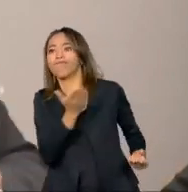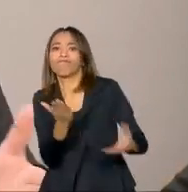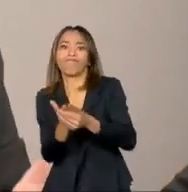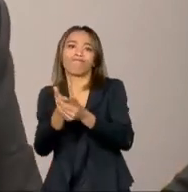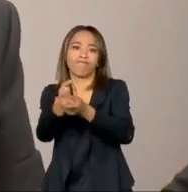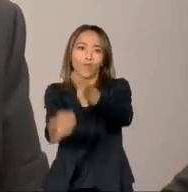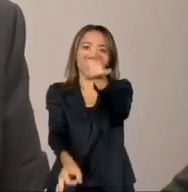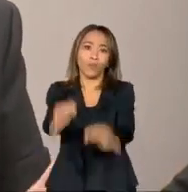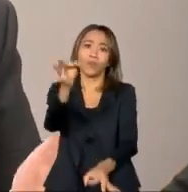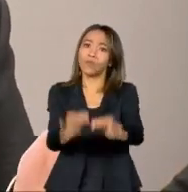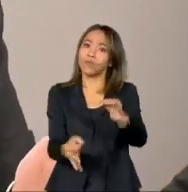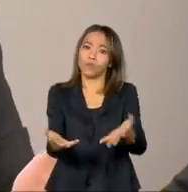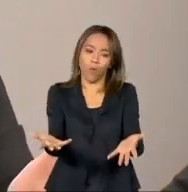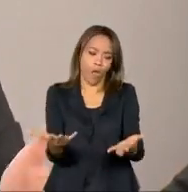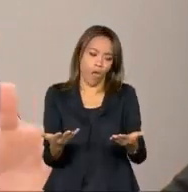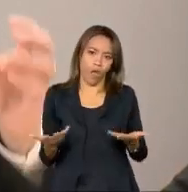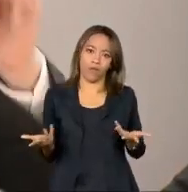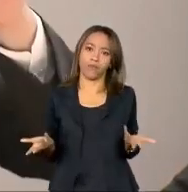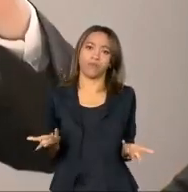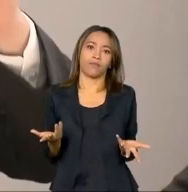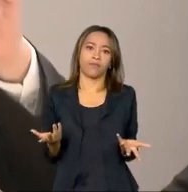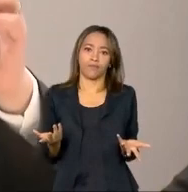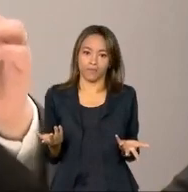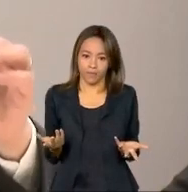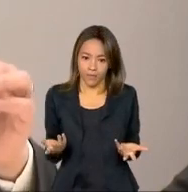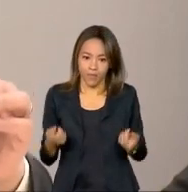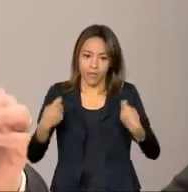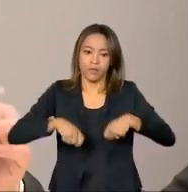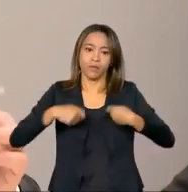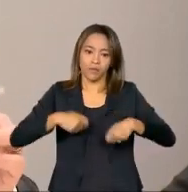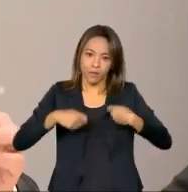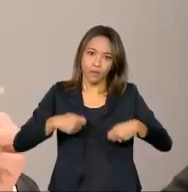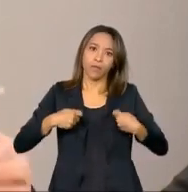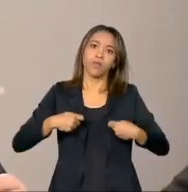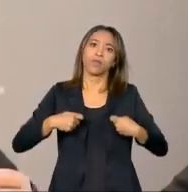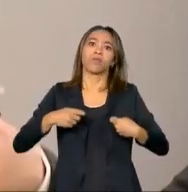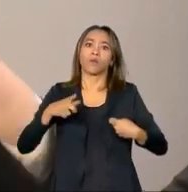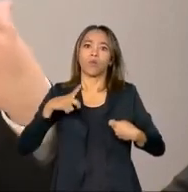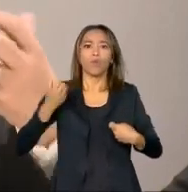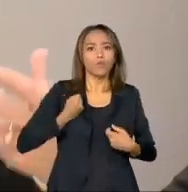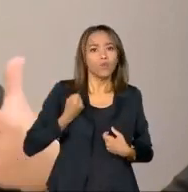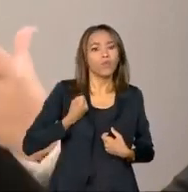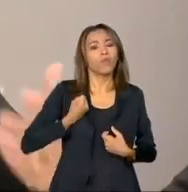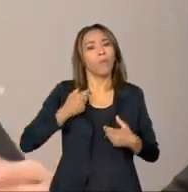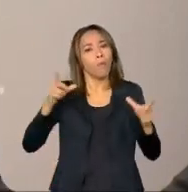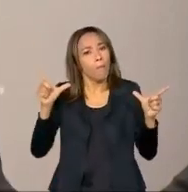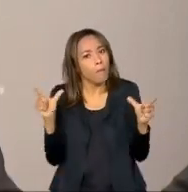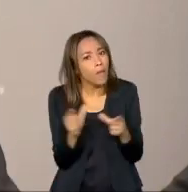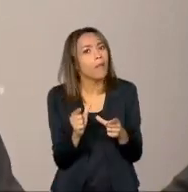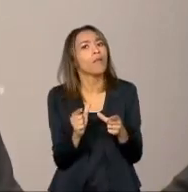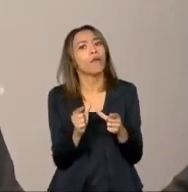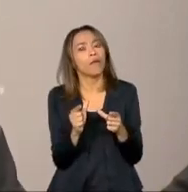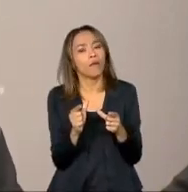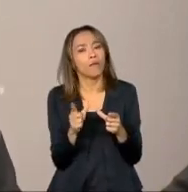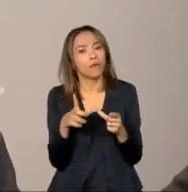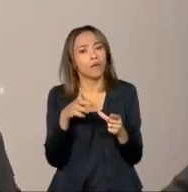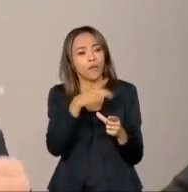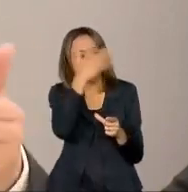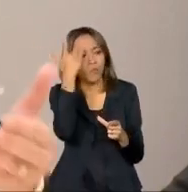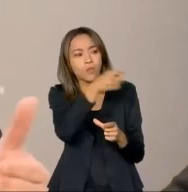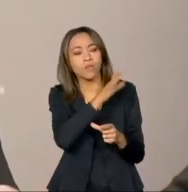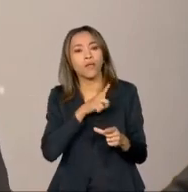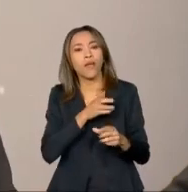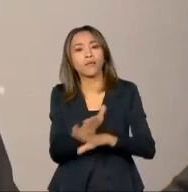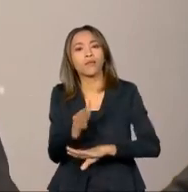nós temos que ter um tribunal também para que seja com um número menor, né? Então, para poder que as pessoas possam ter esse